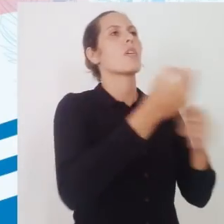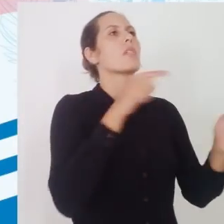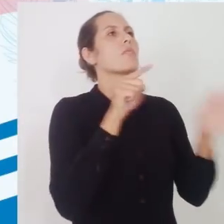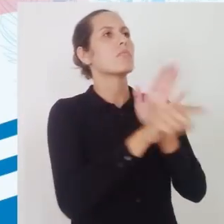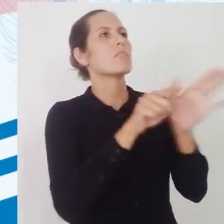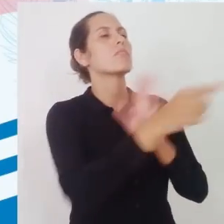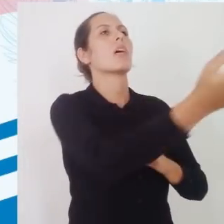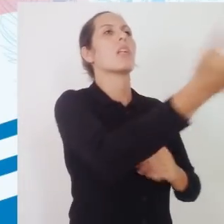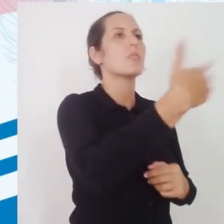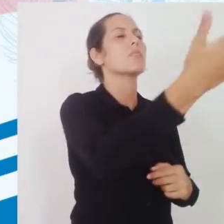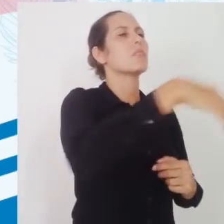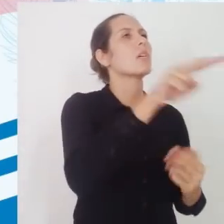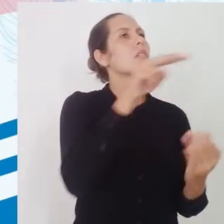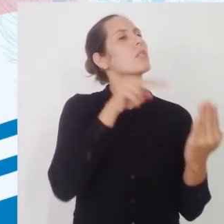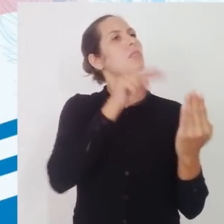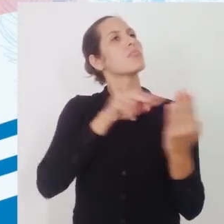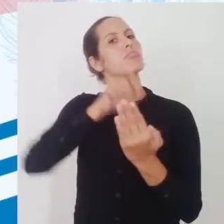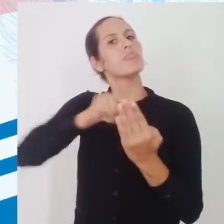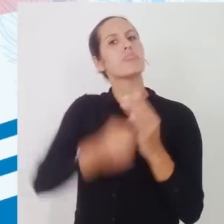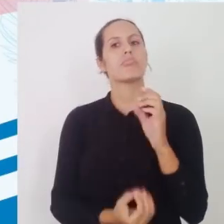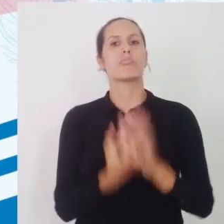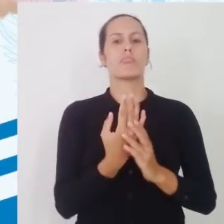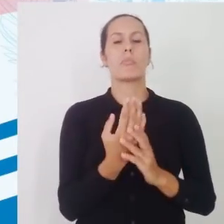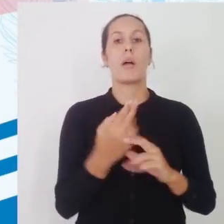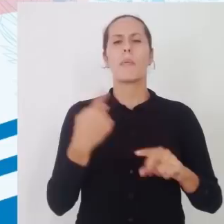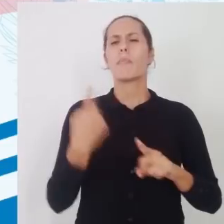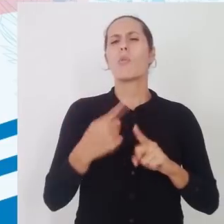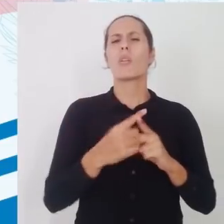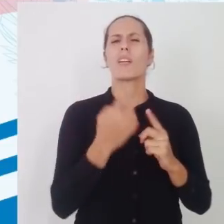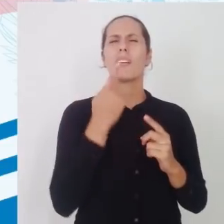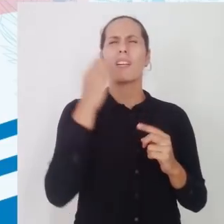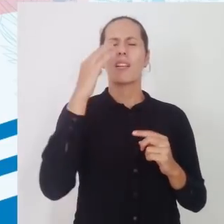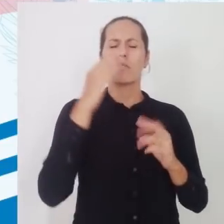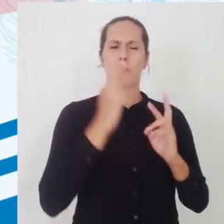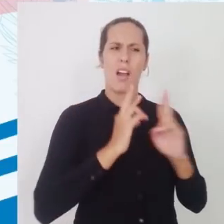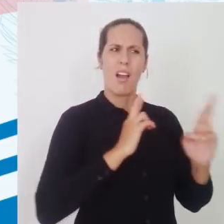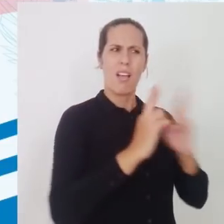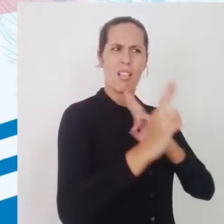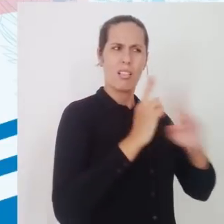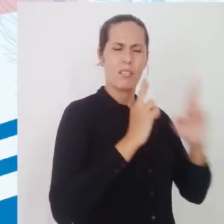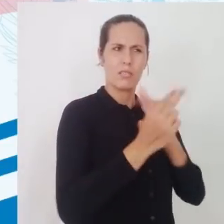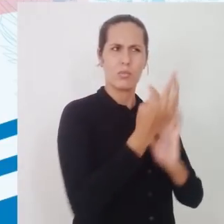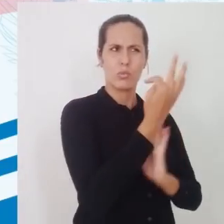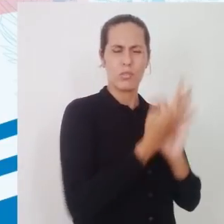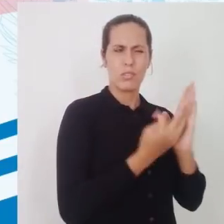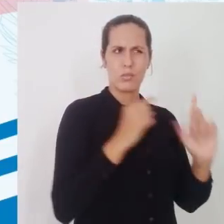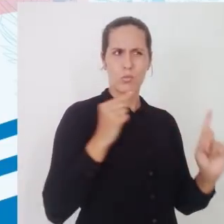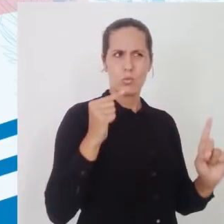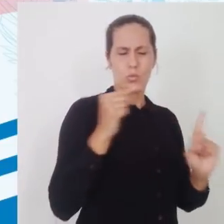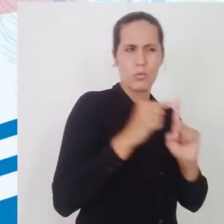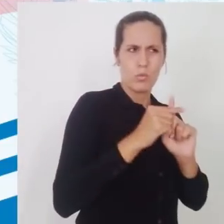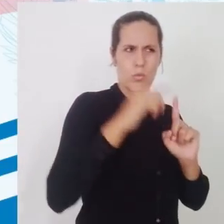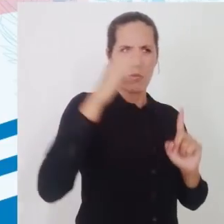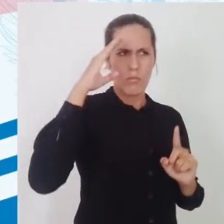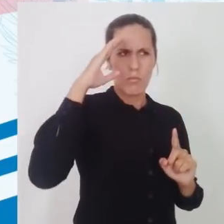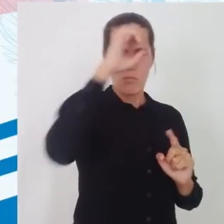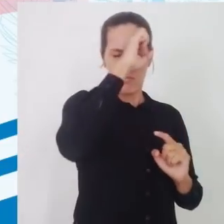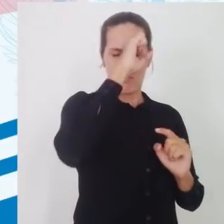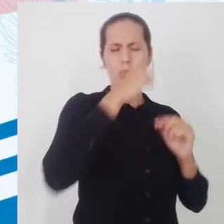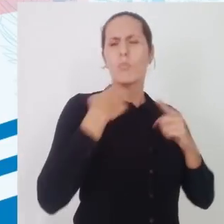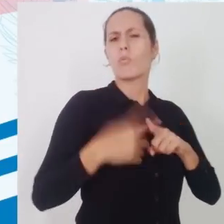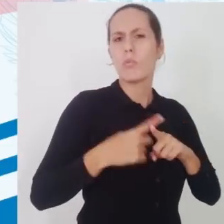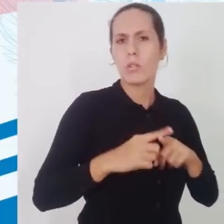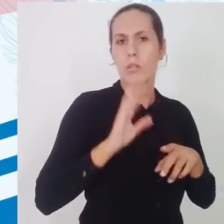é importante a gente compreender a relação entre a finalidade de um texto, o que ele fala e como o assunto foi